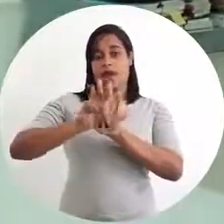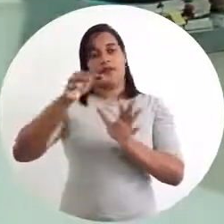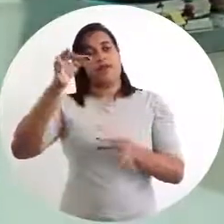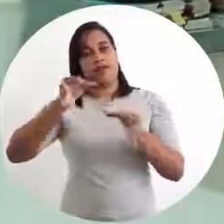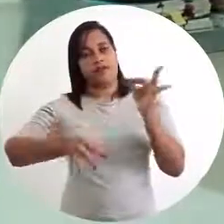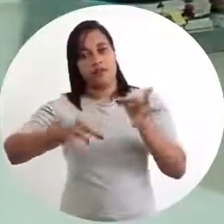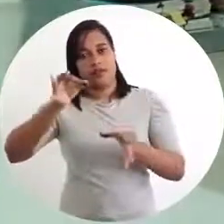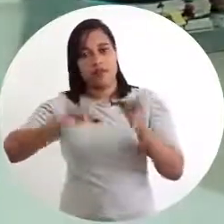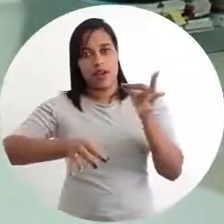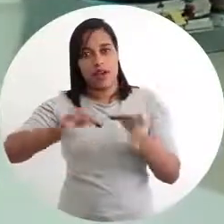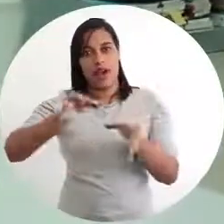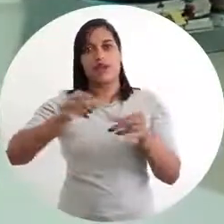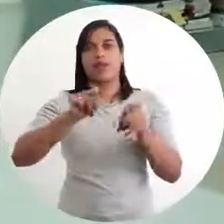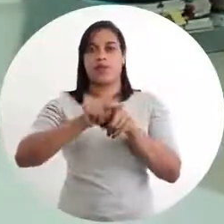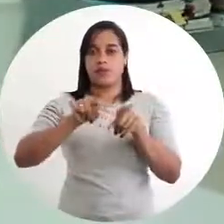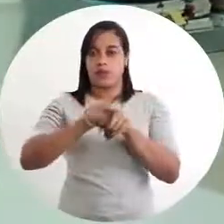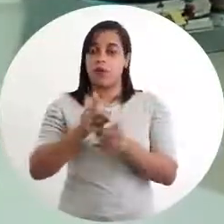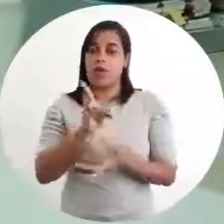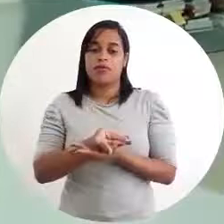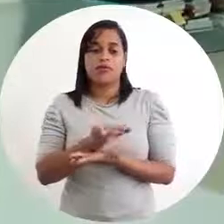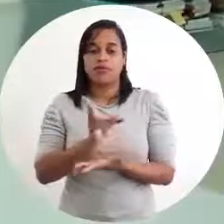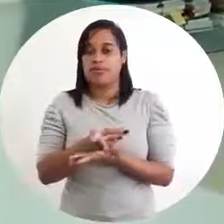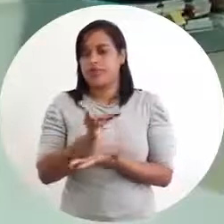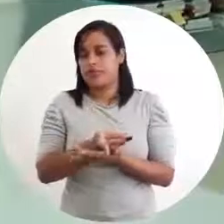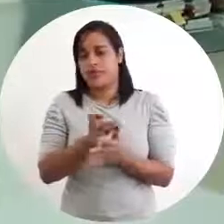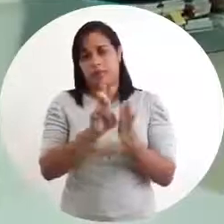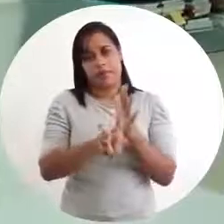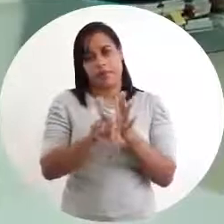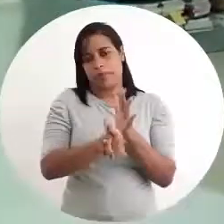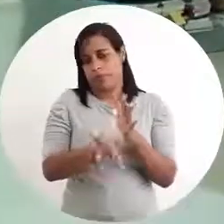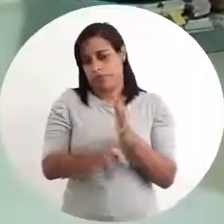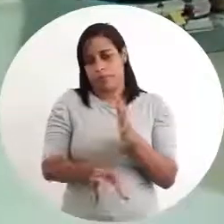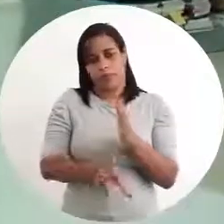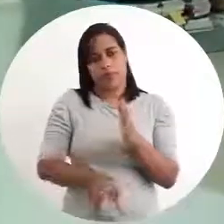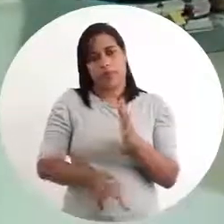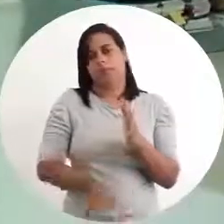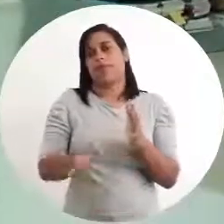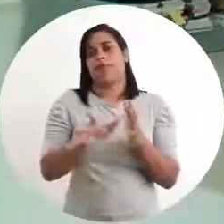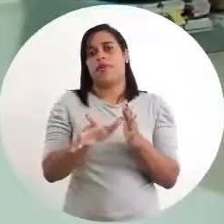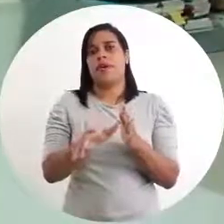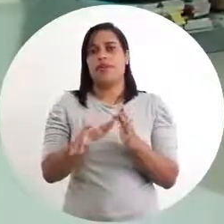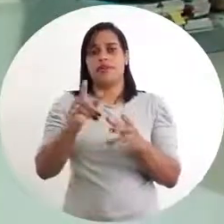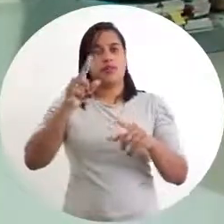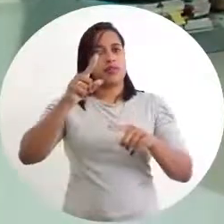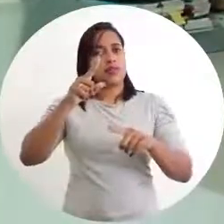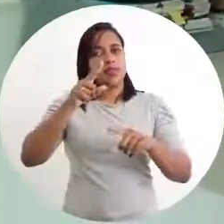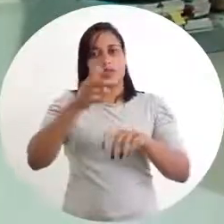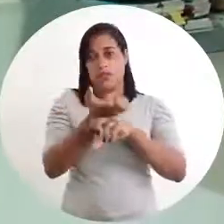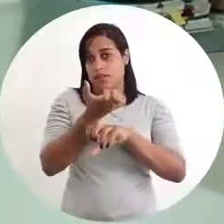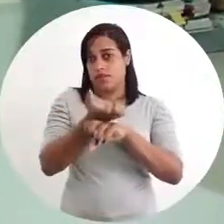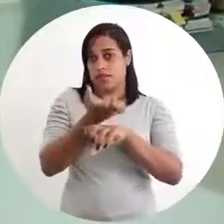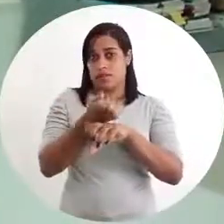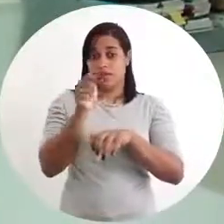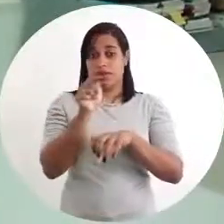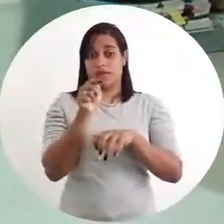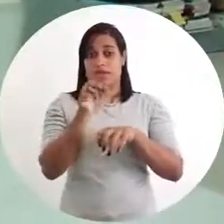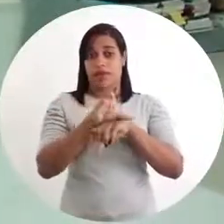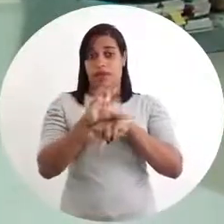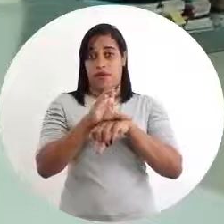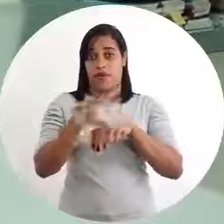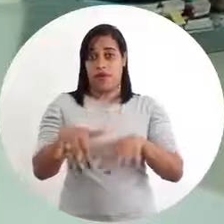poder judiciário, poder executivo. Então tem uma série de fatores, uma série de matérias que a Constituição ela